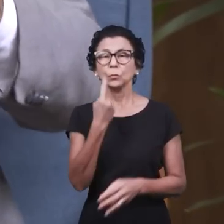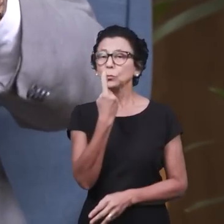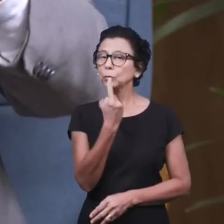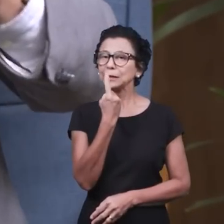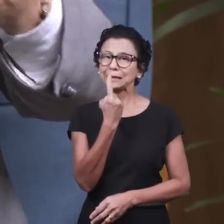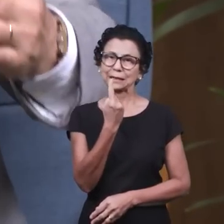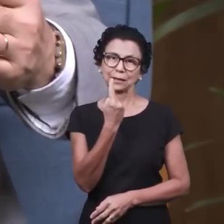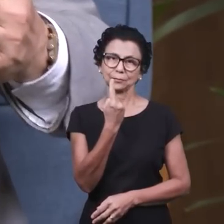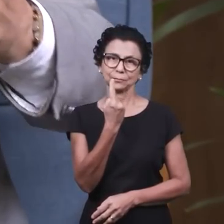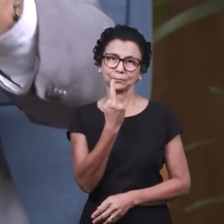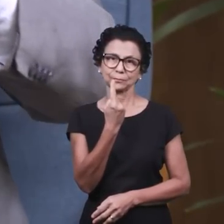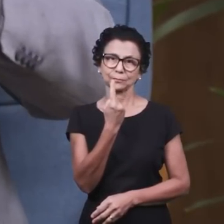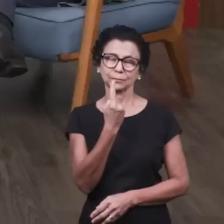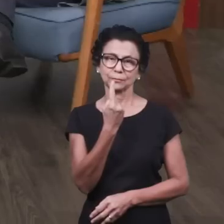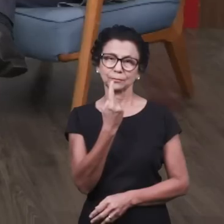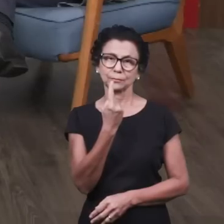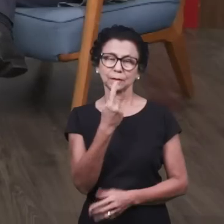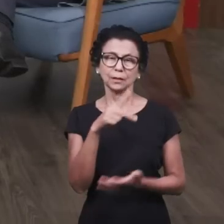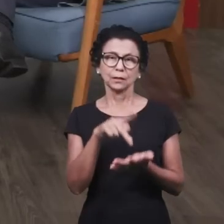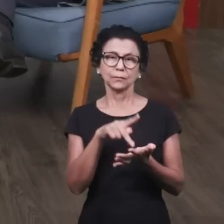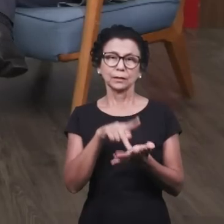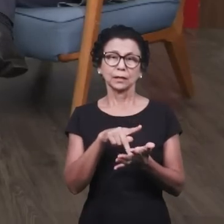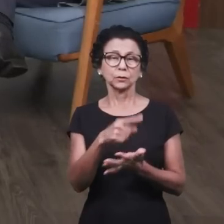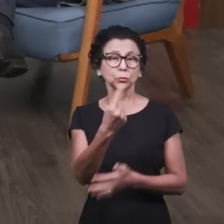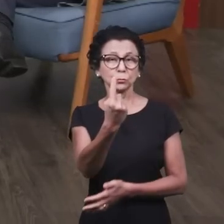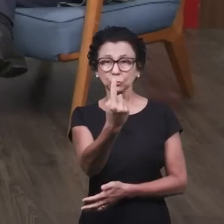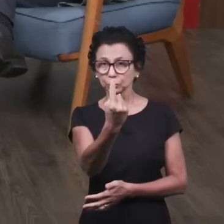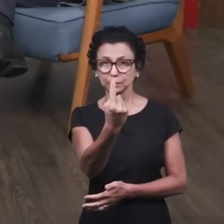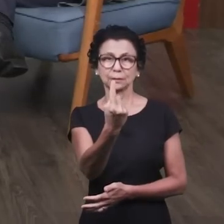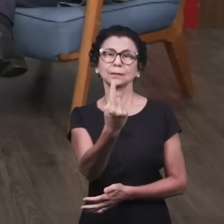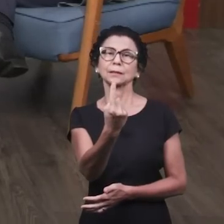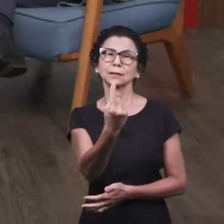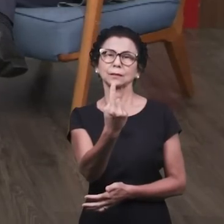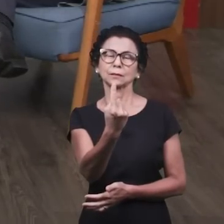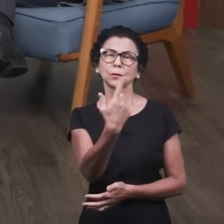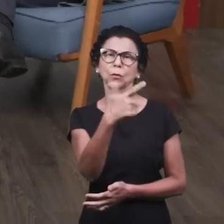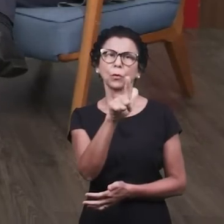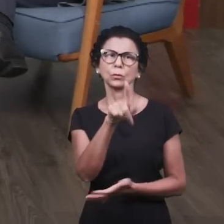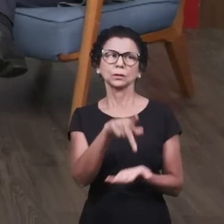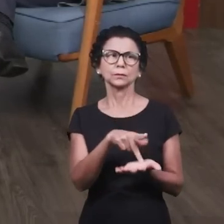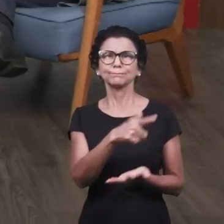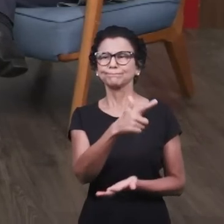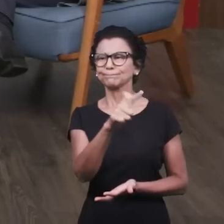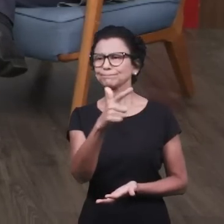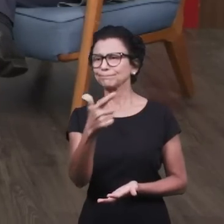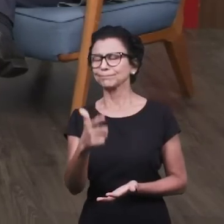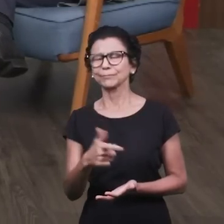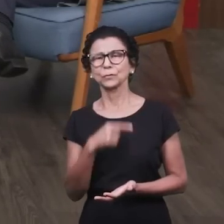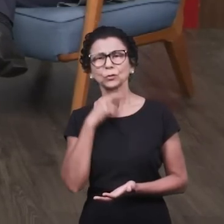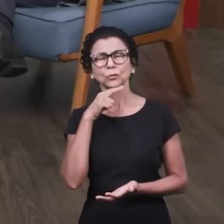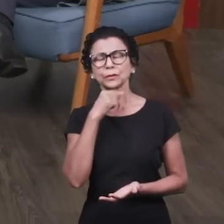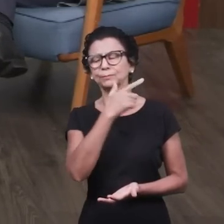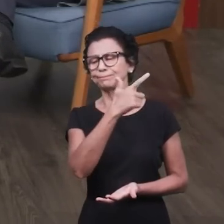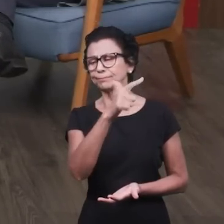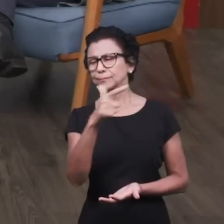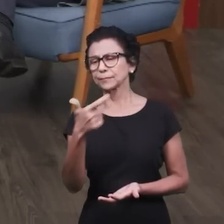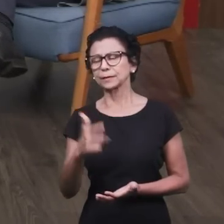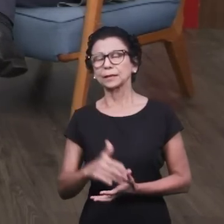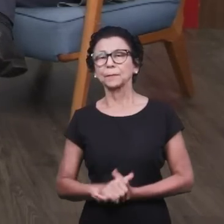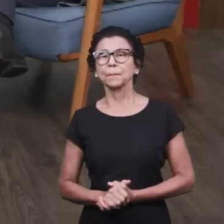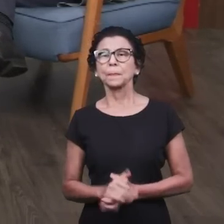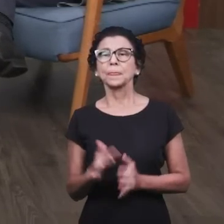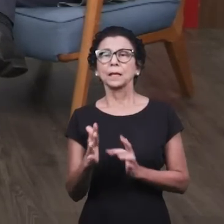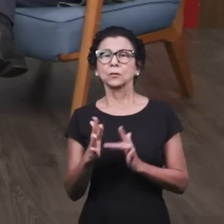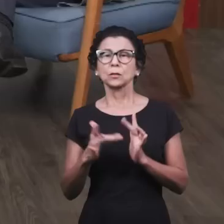é a verdade. É única. É única, é a verdade absoluta e ela vos libertará. Em verdade vos digo, o Senhor Jesus ele